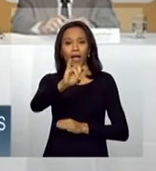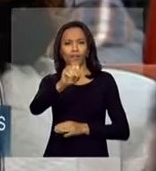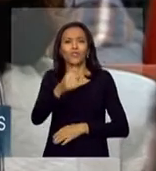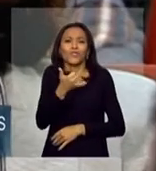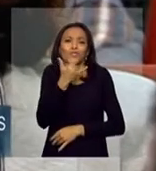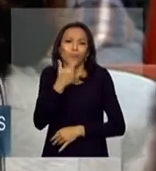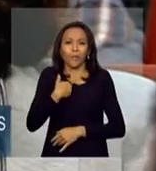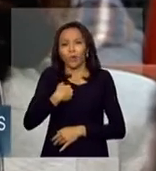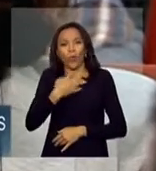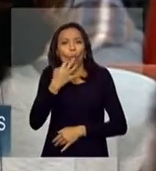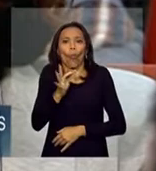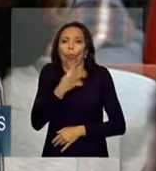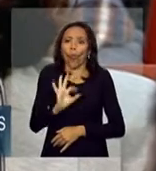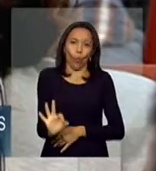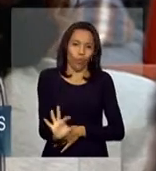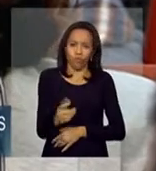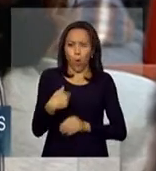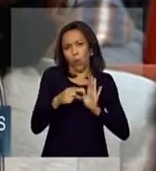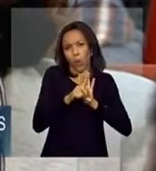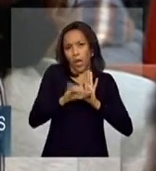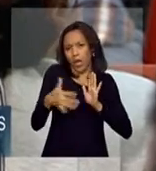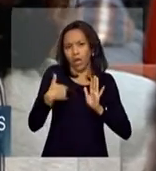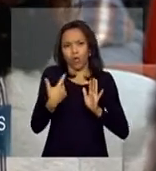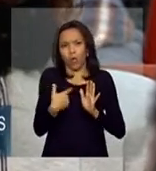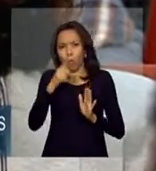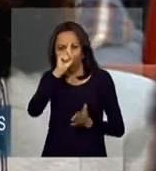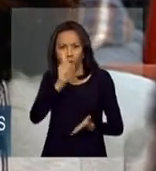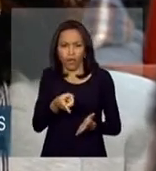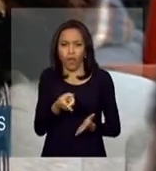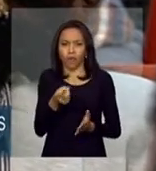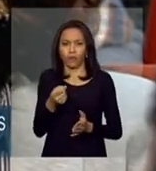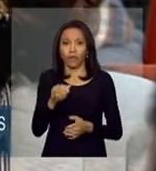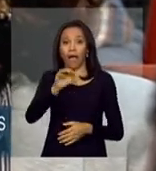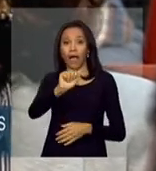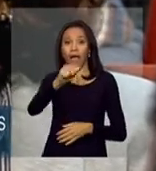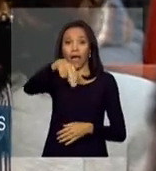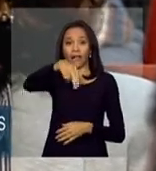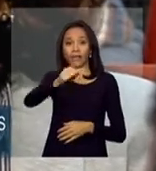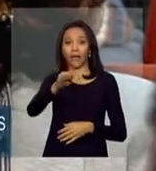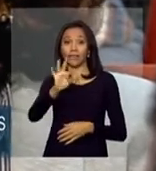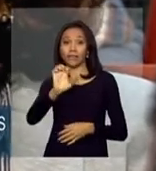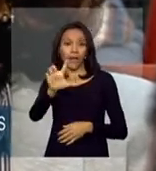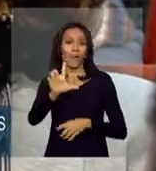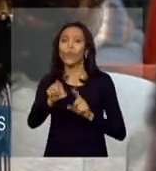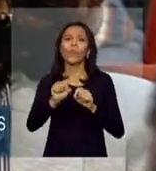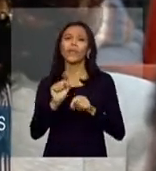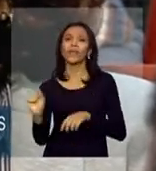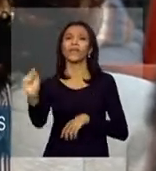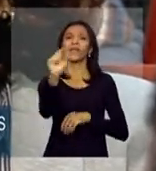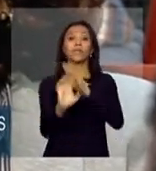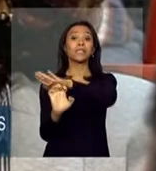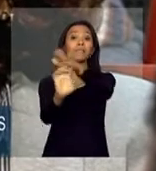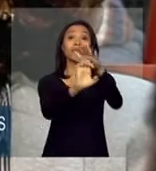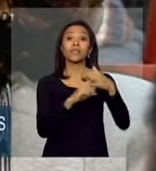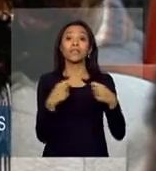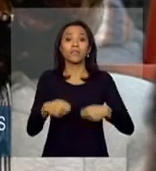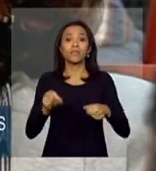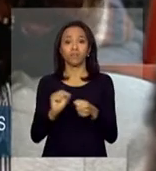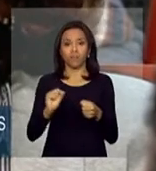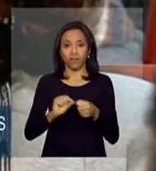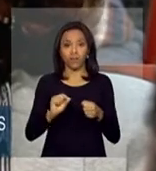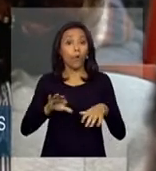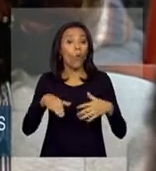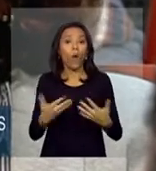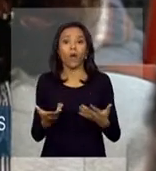queria saber o seguinte, por lei ou por determinação da Anatel, o que, que as empresas têm que fazer nos estádios? Que tipo de serviço elas têm que